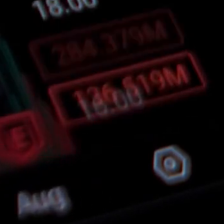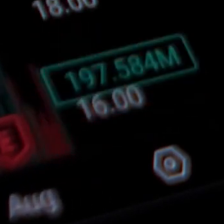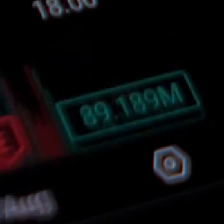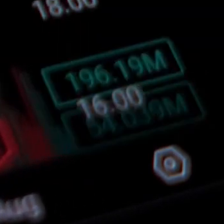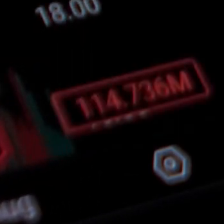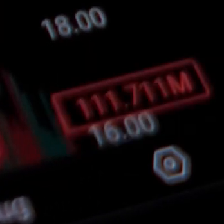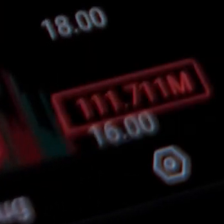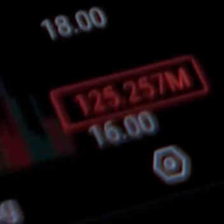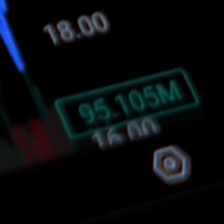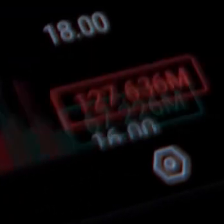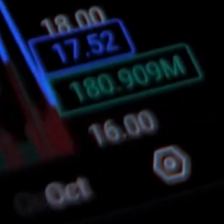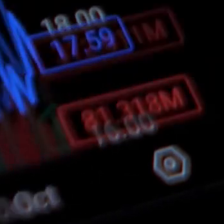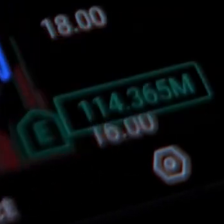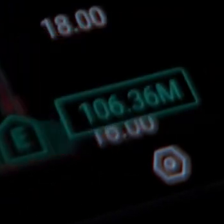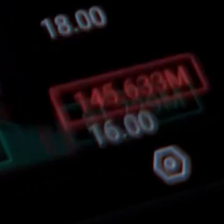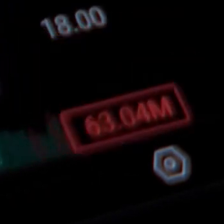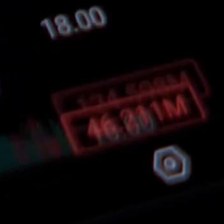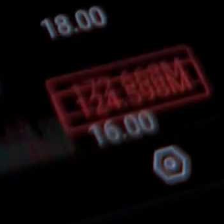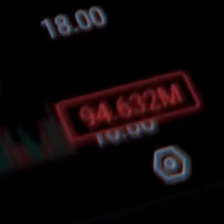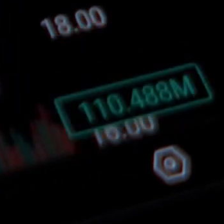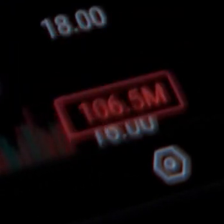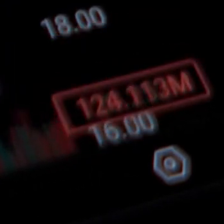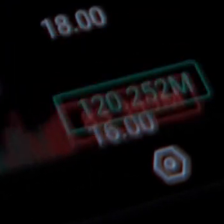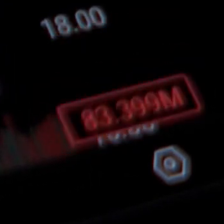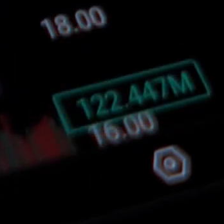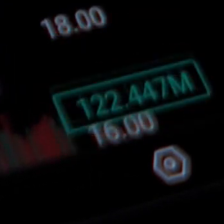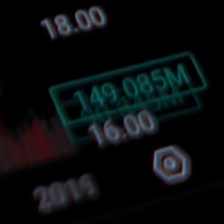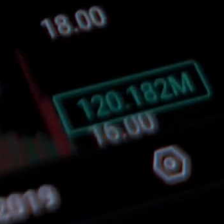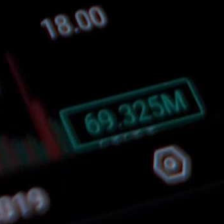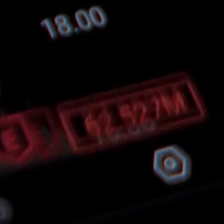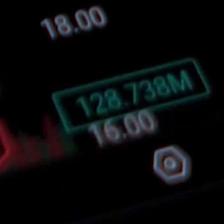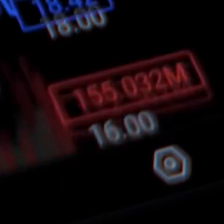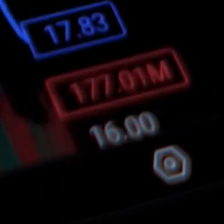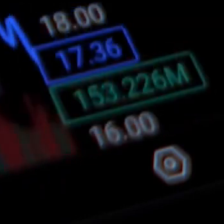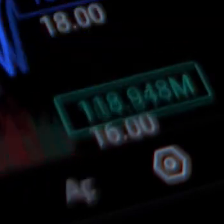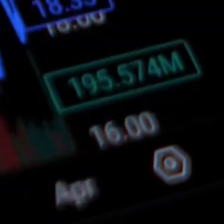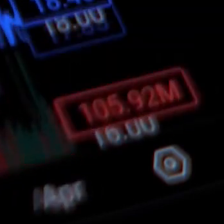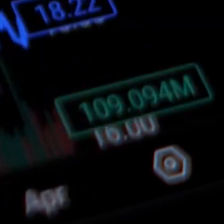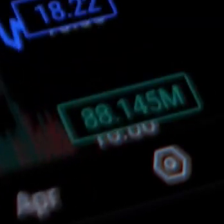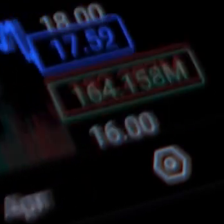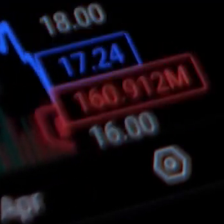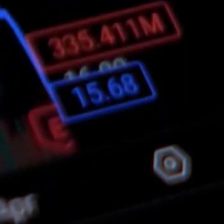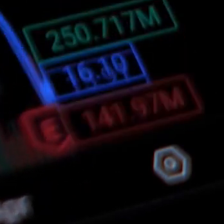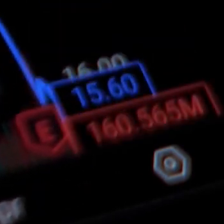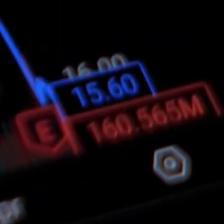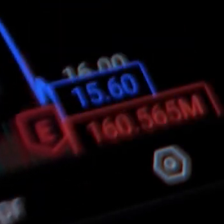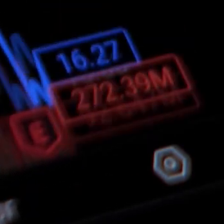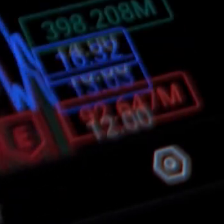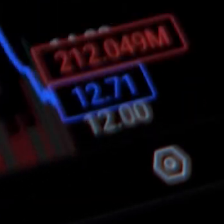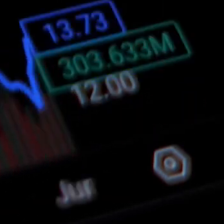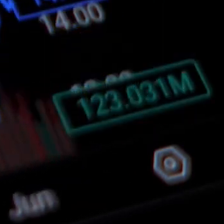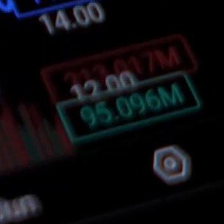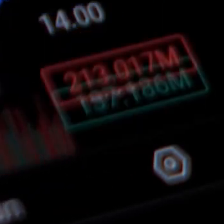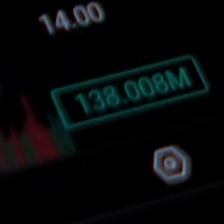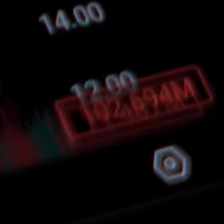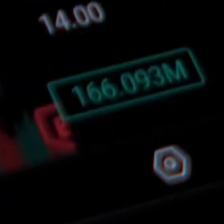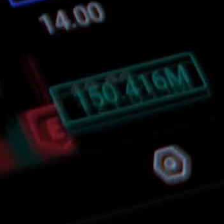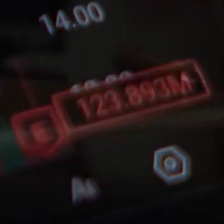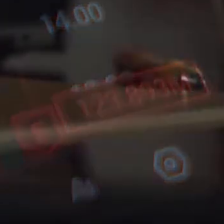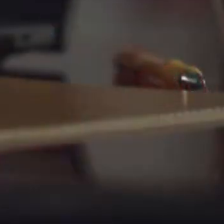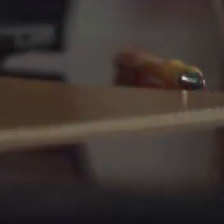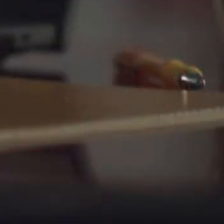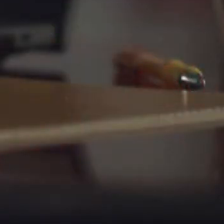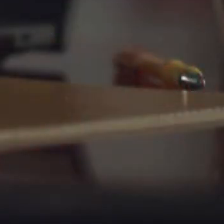aí, existem diferenças na forma de imputar os dados, existem diferenças na forma de você enxergar